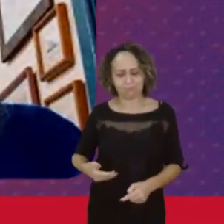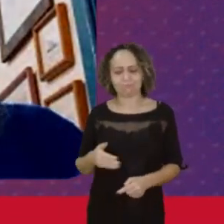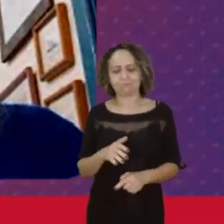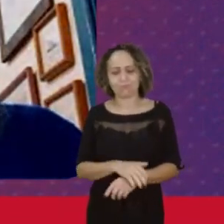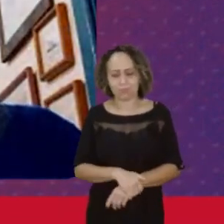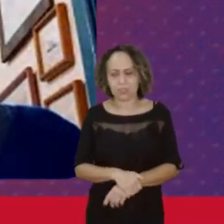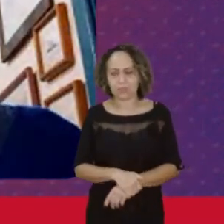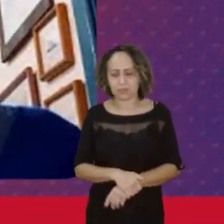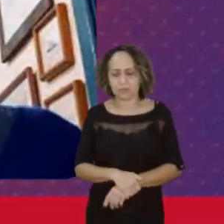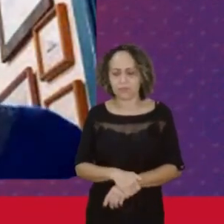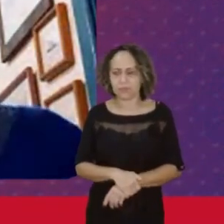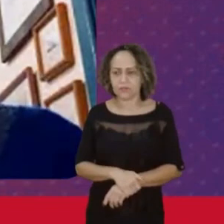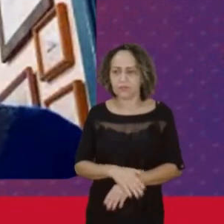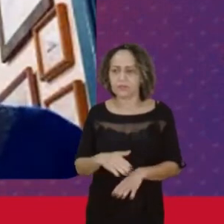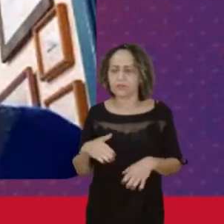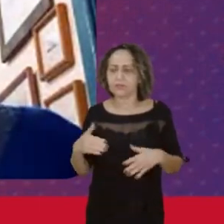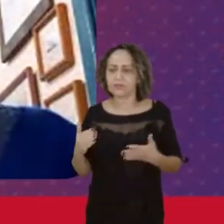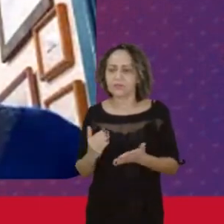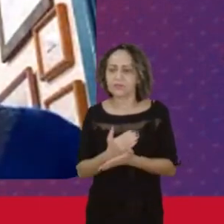de alguns